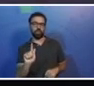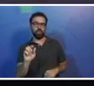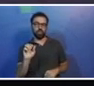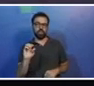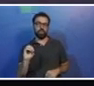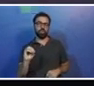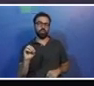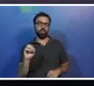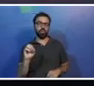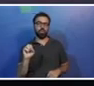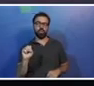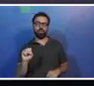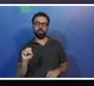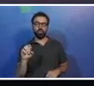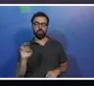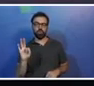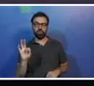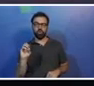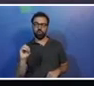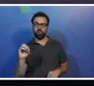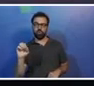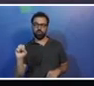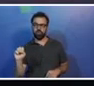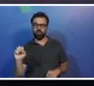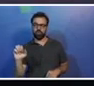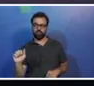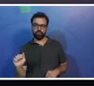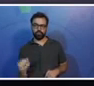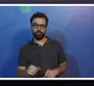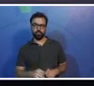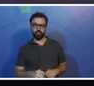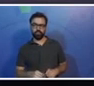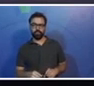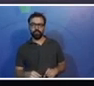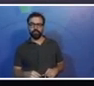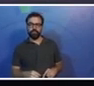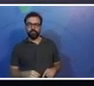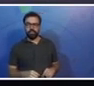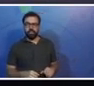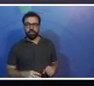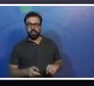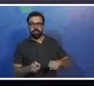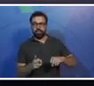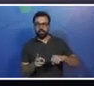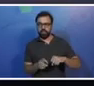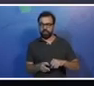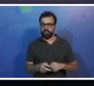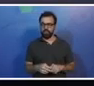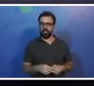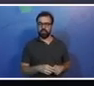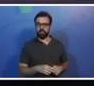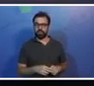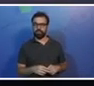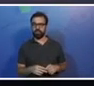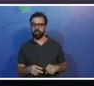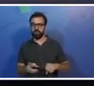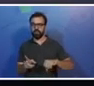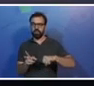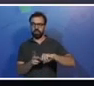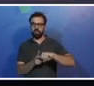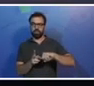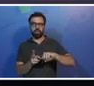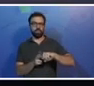tempo imperfeito do modo subjuntivo, com esse. Exemplo,